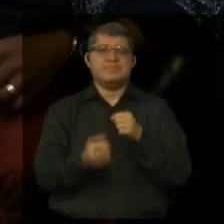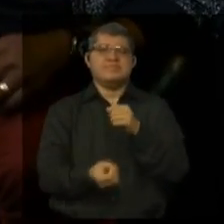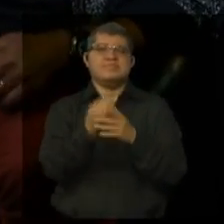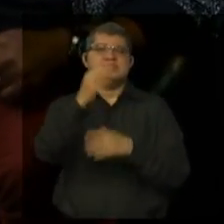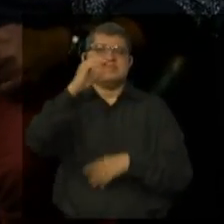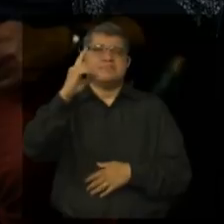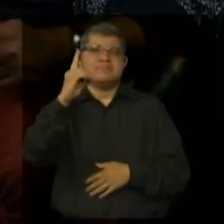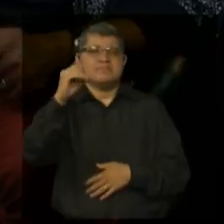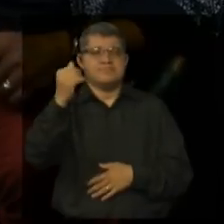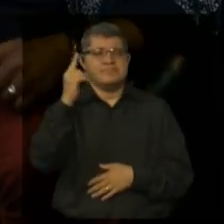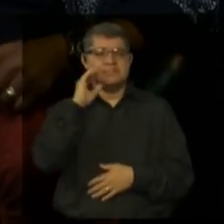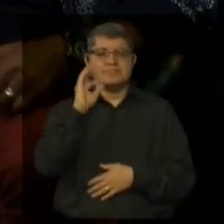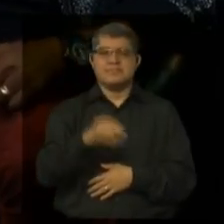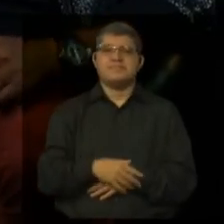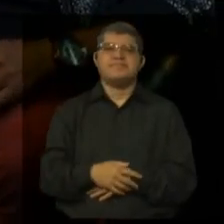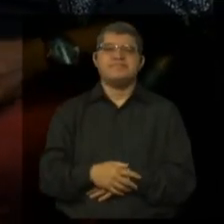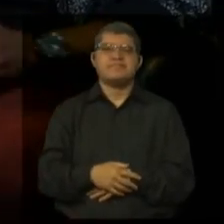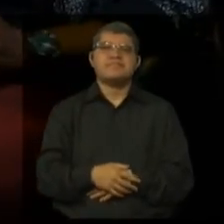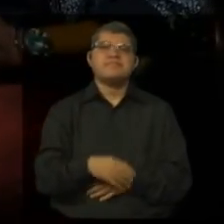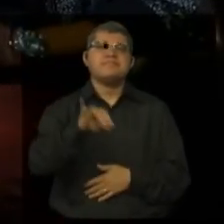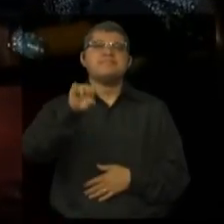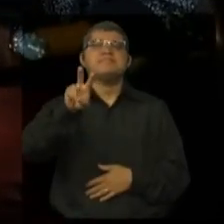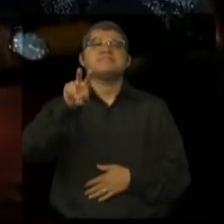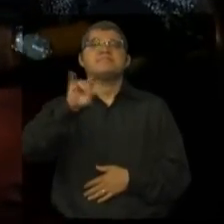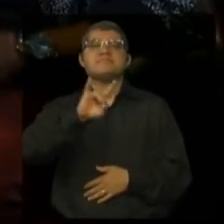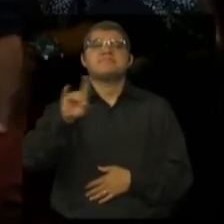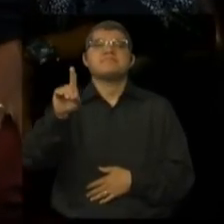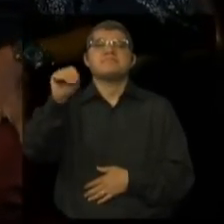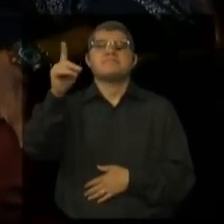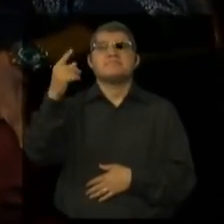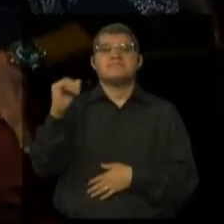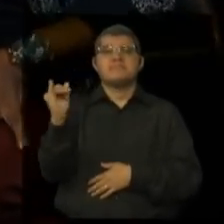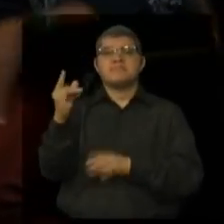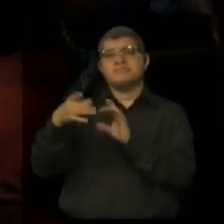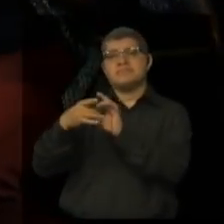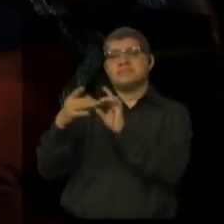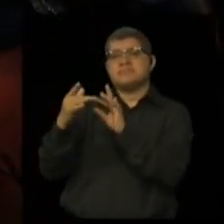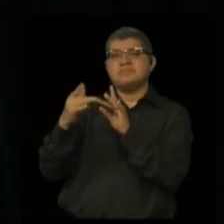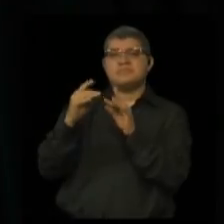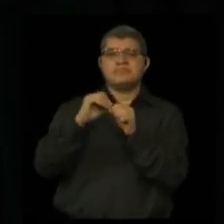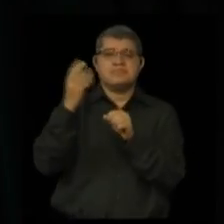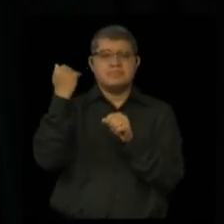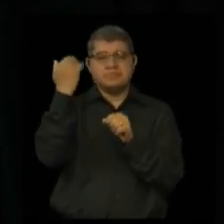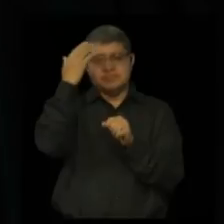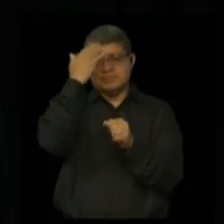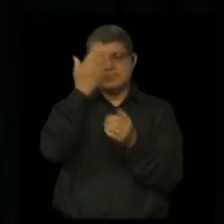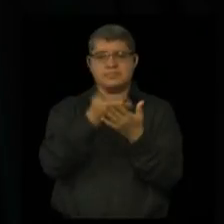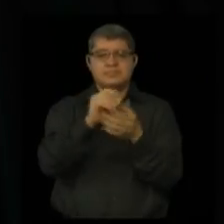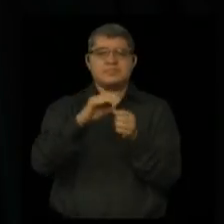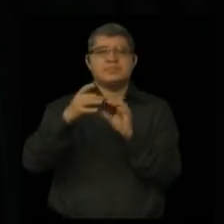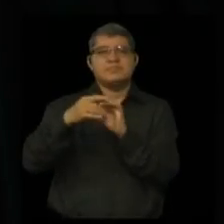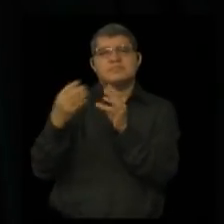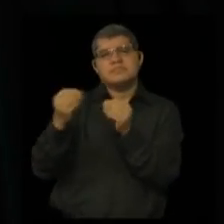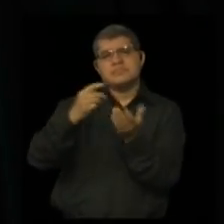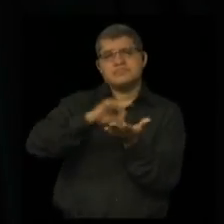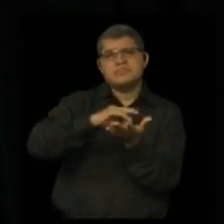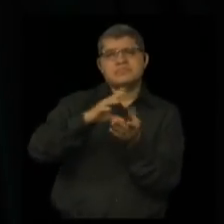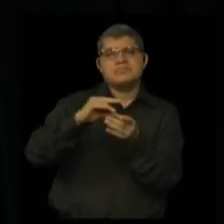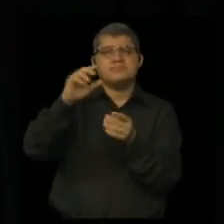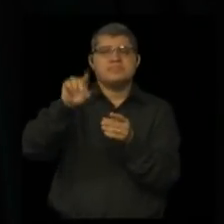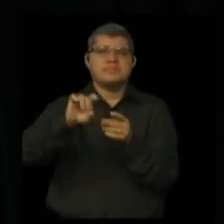um CD, enfim. Ivan, qual a importância nesse momento das parcerias que você fez? Eu acredito que você teve que fazer muitas parcerias com